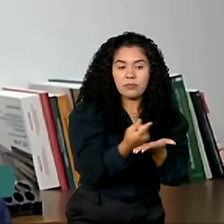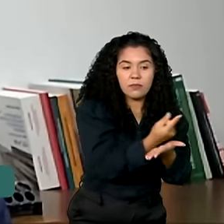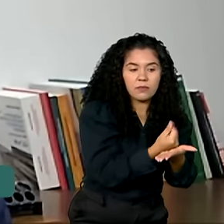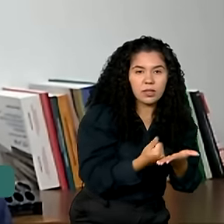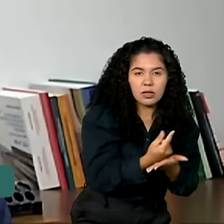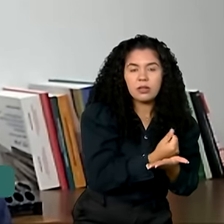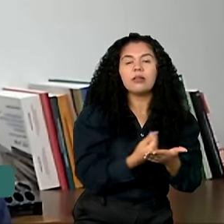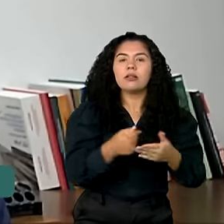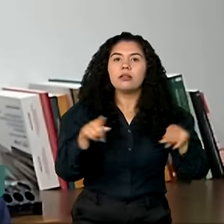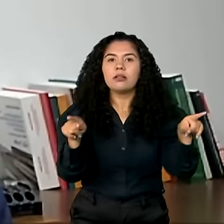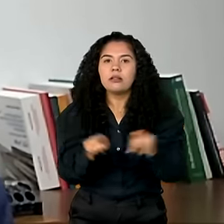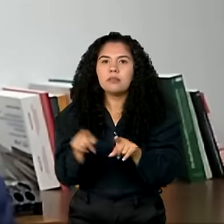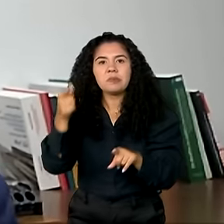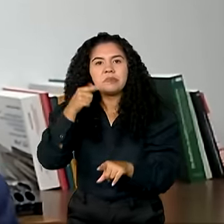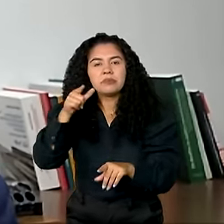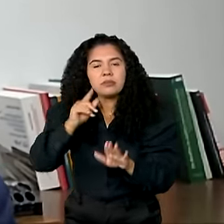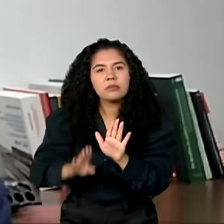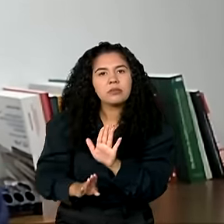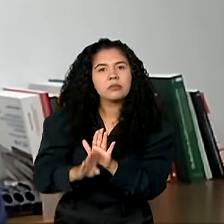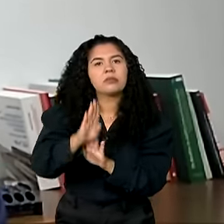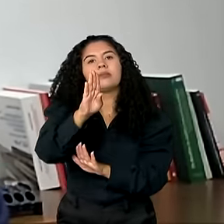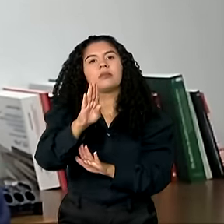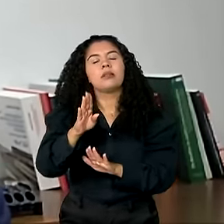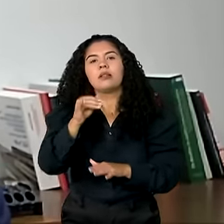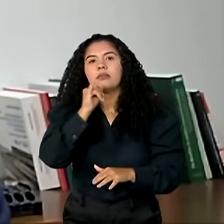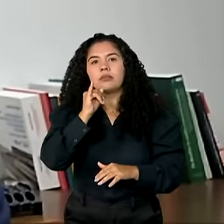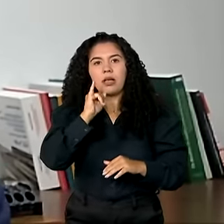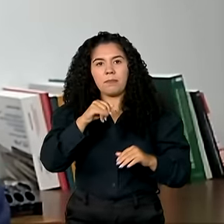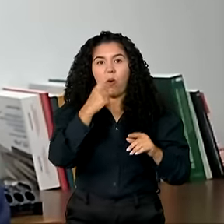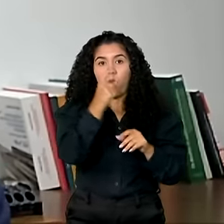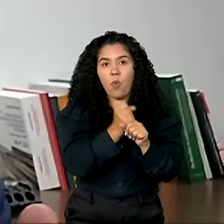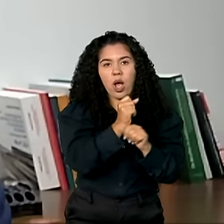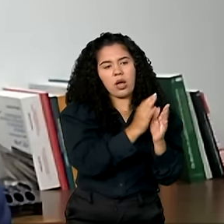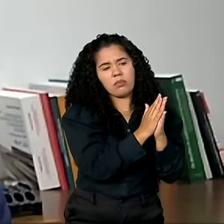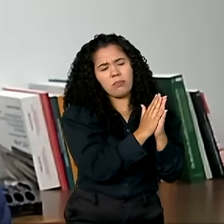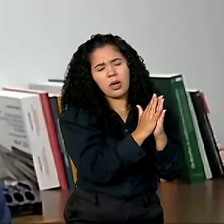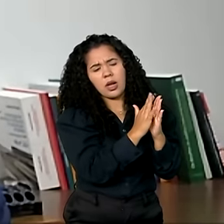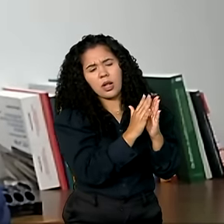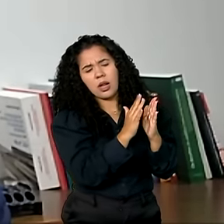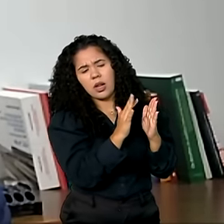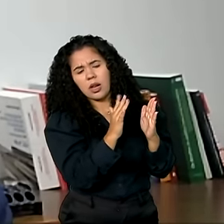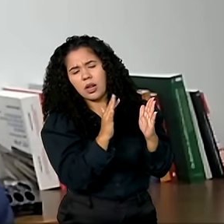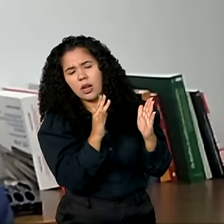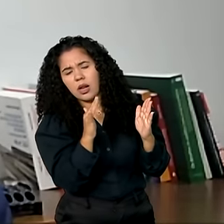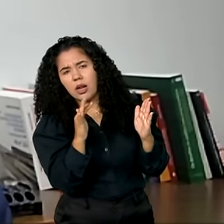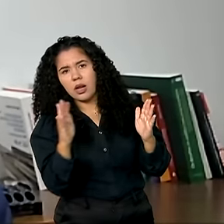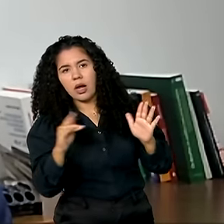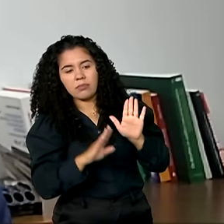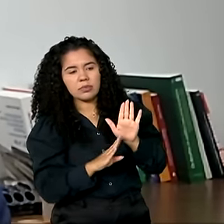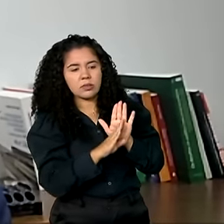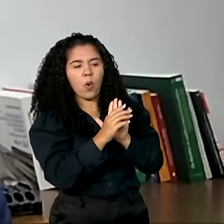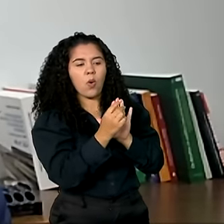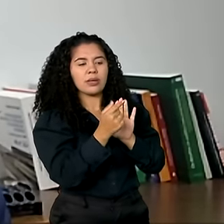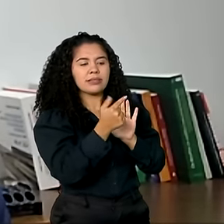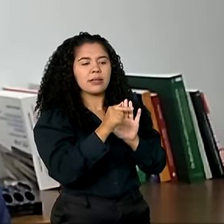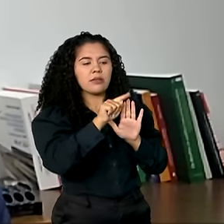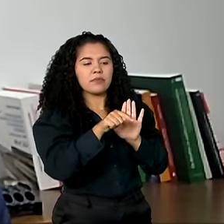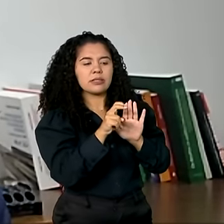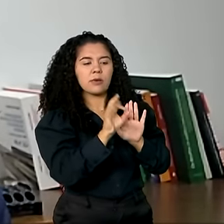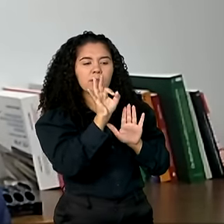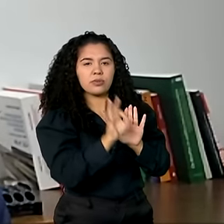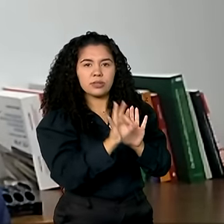duráveis que estão crescendo, ou seja, bens de capital no acumulado do ano cresceu 7,5% e bens de consumo duráveis